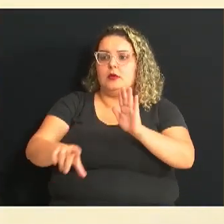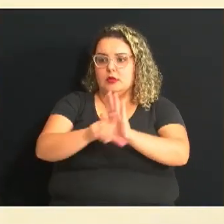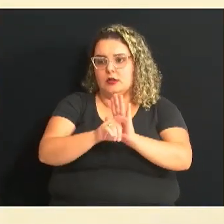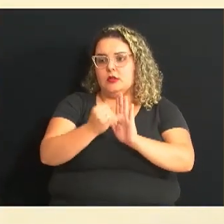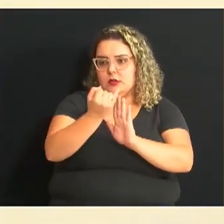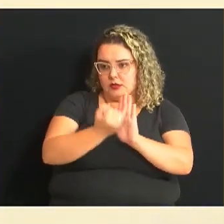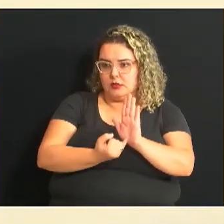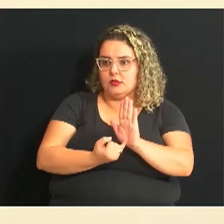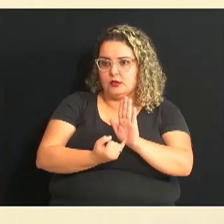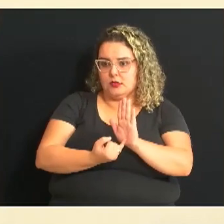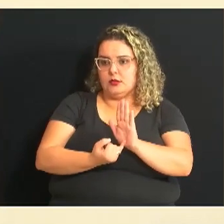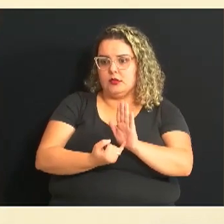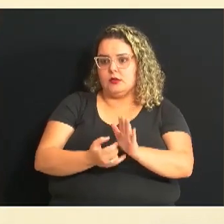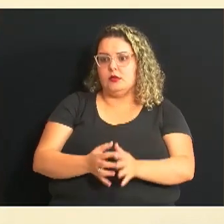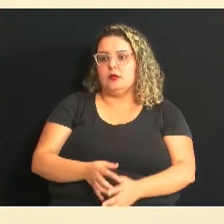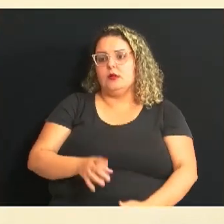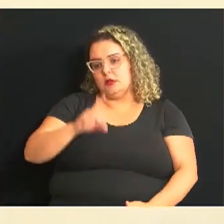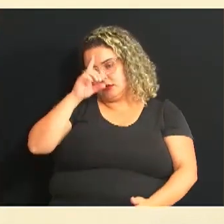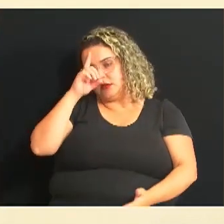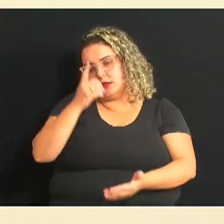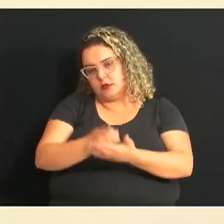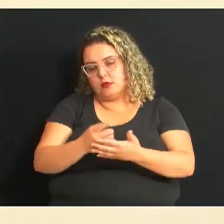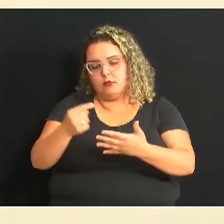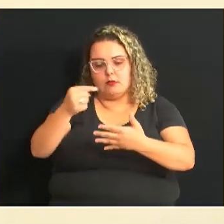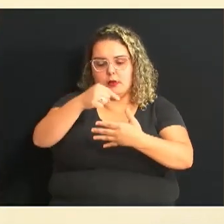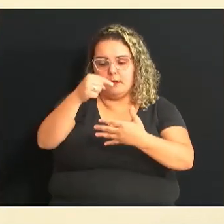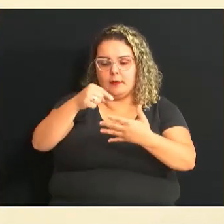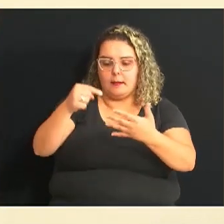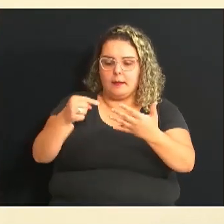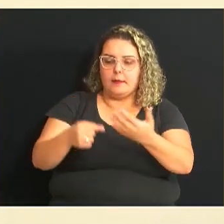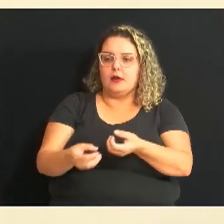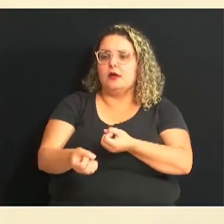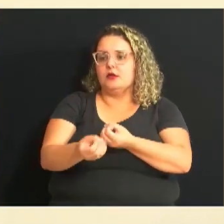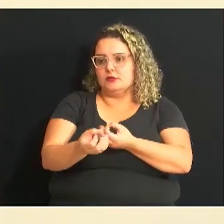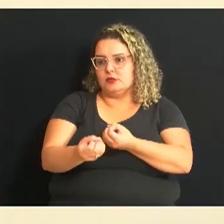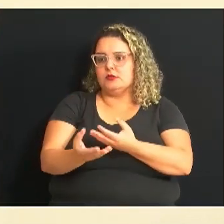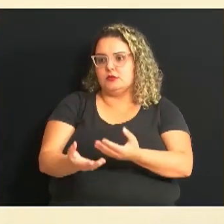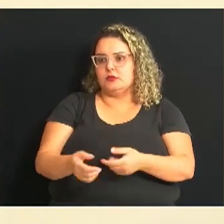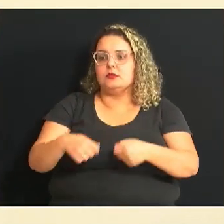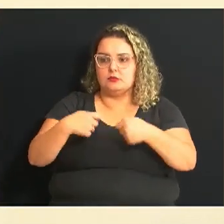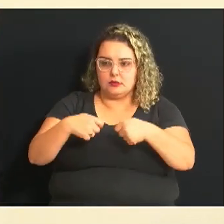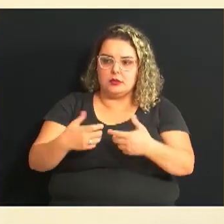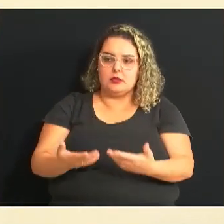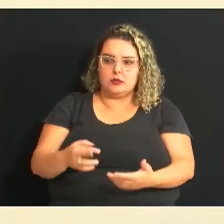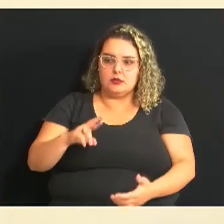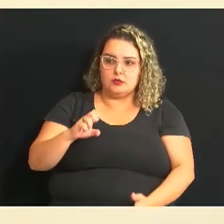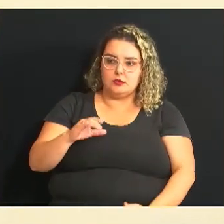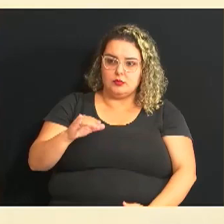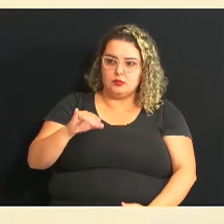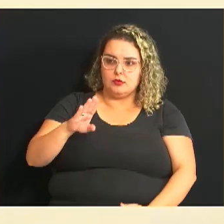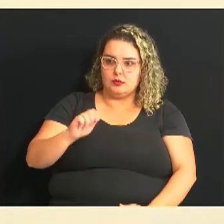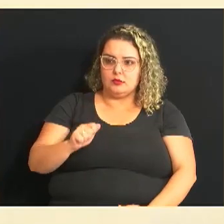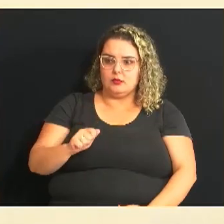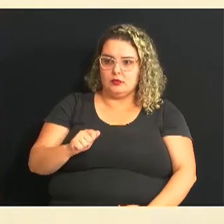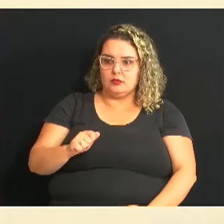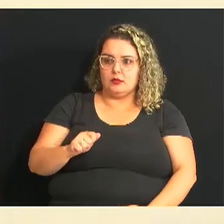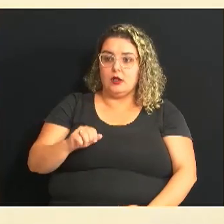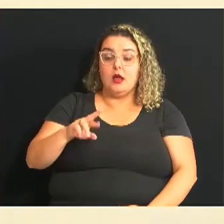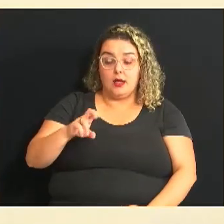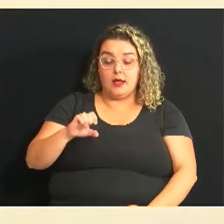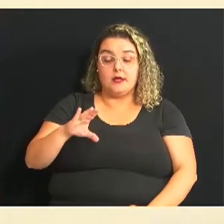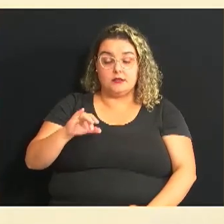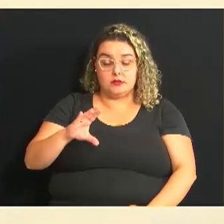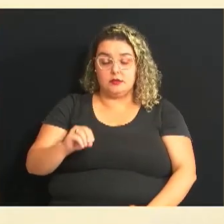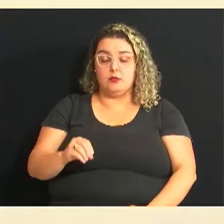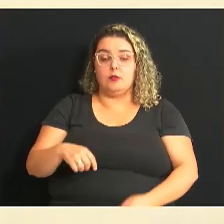que é ela que né, determina lá todas as informações, os dados necessários que tem que constar nesse recibo.